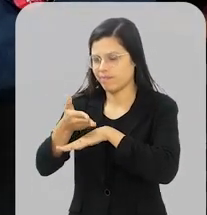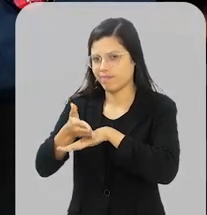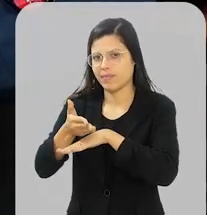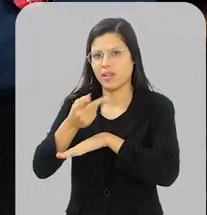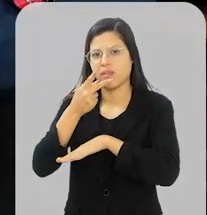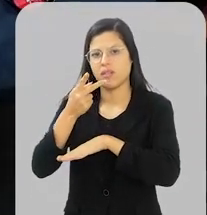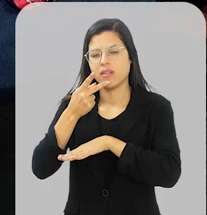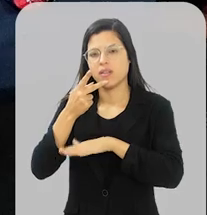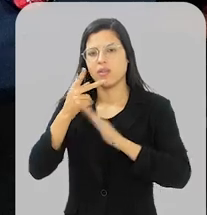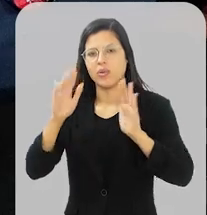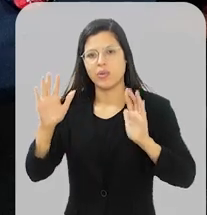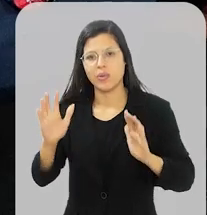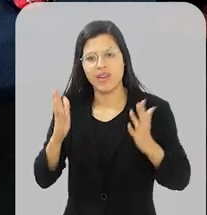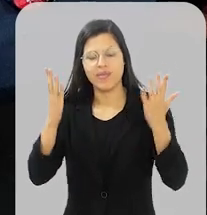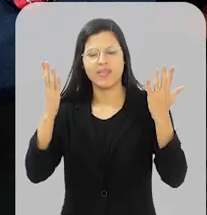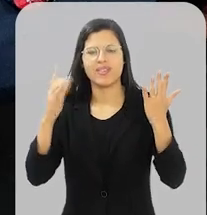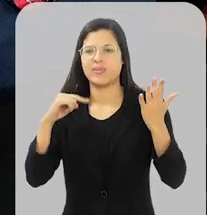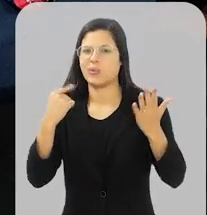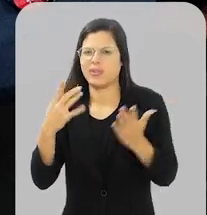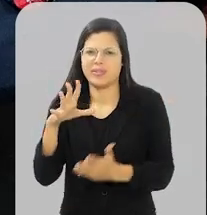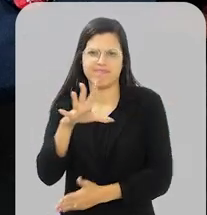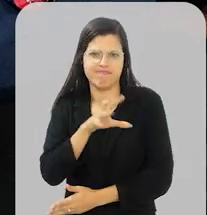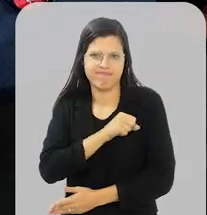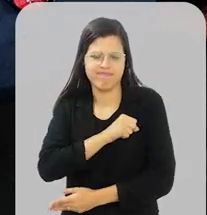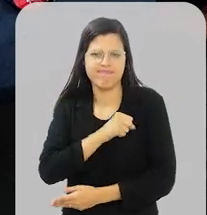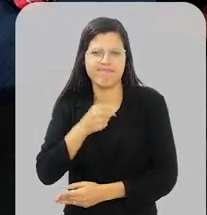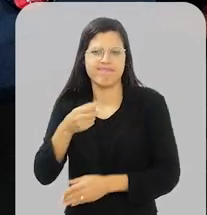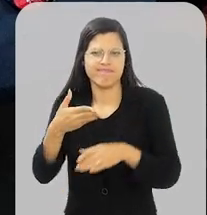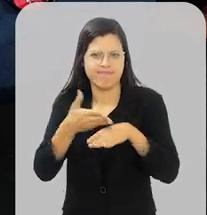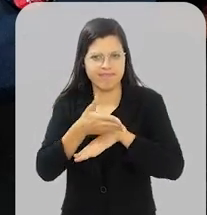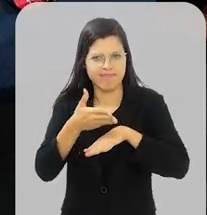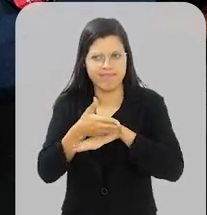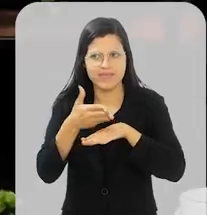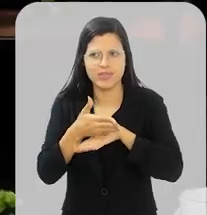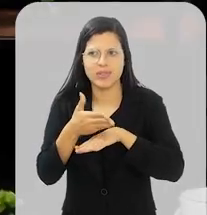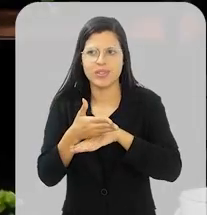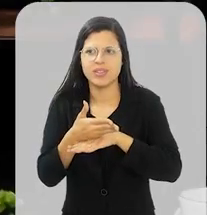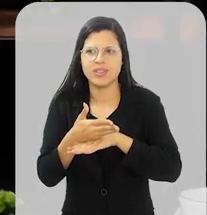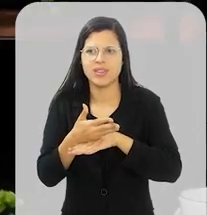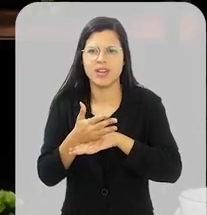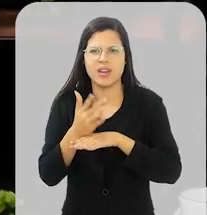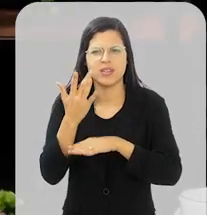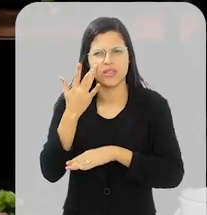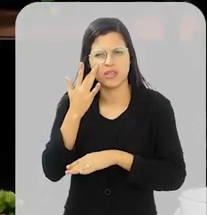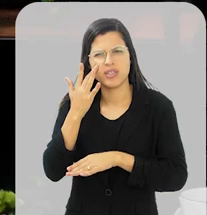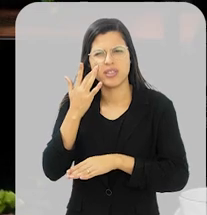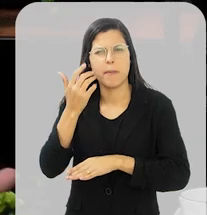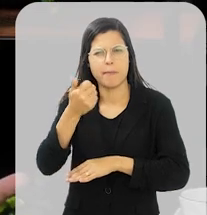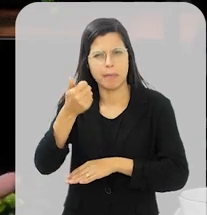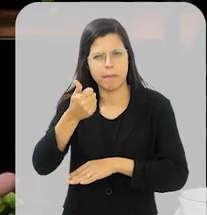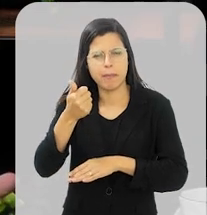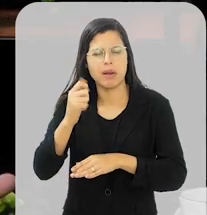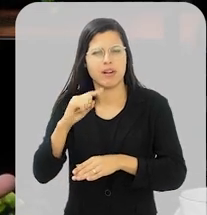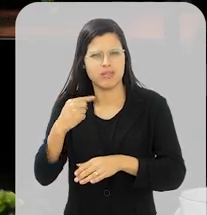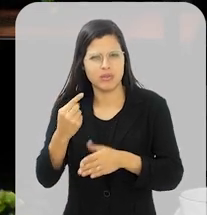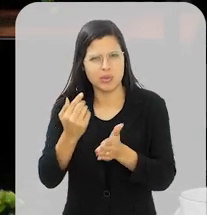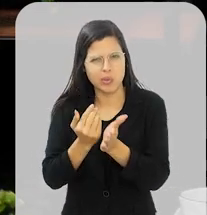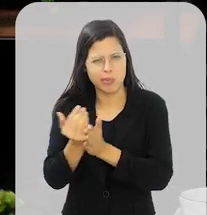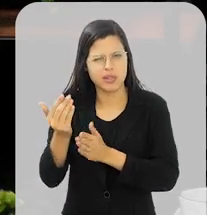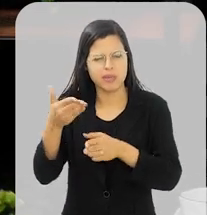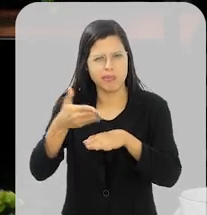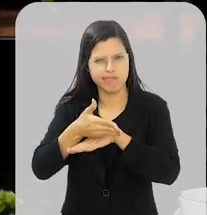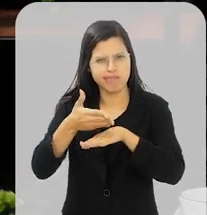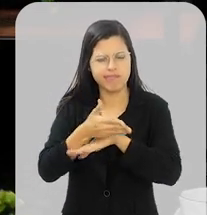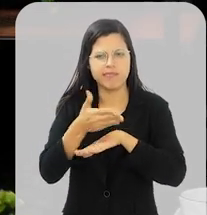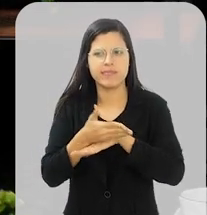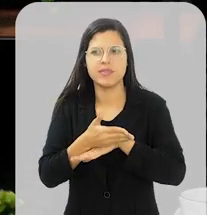aqui falando de um evento, né, que nós adoramos participar, que estamos participando, acho que desde a primeira, né,